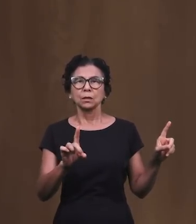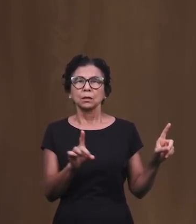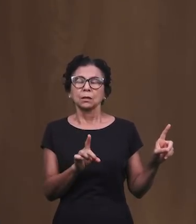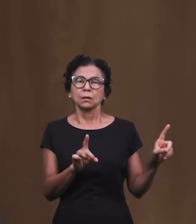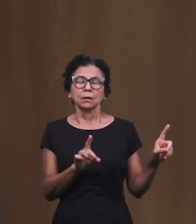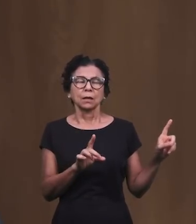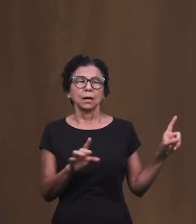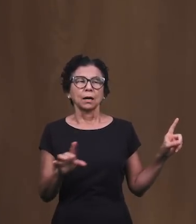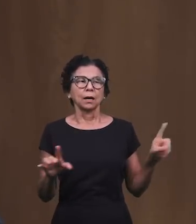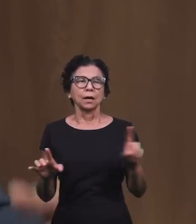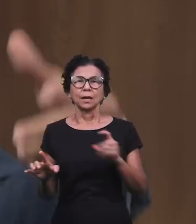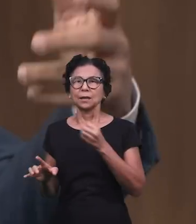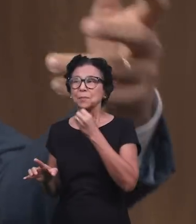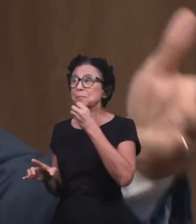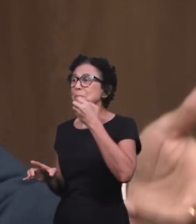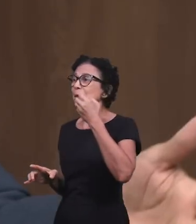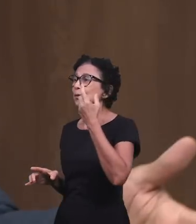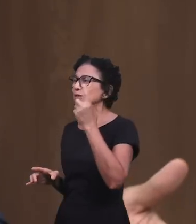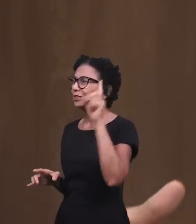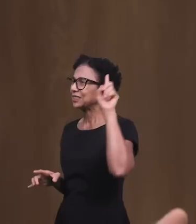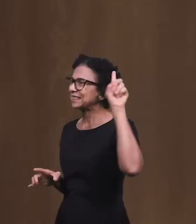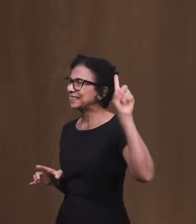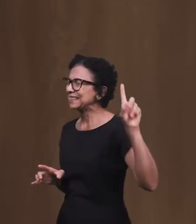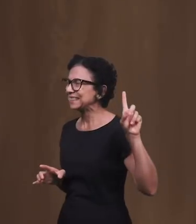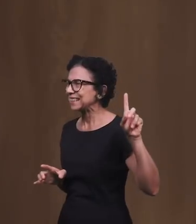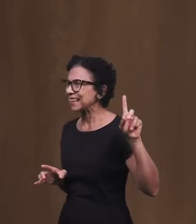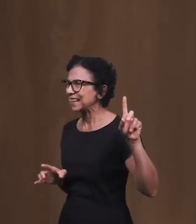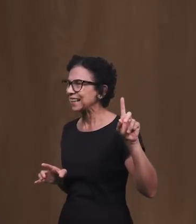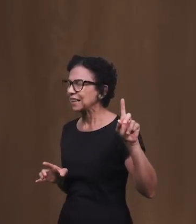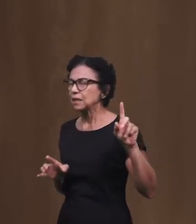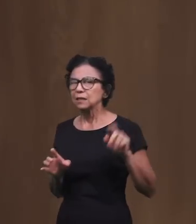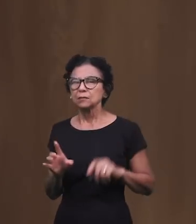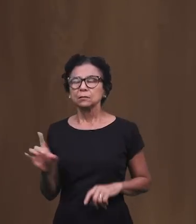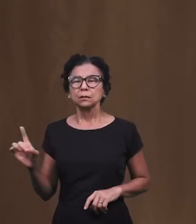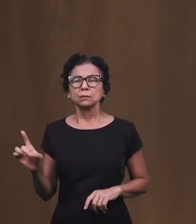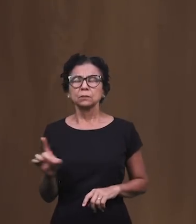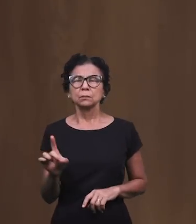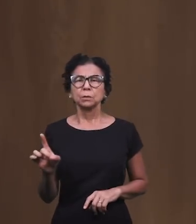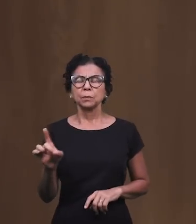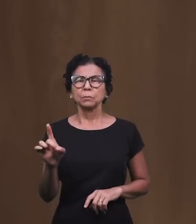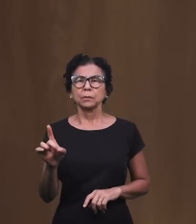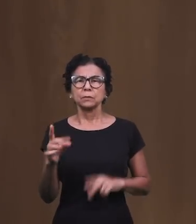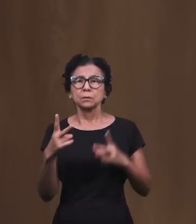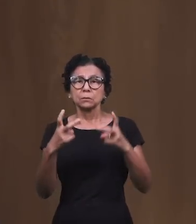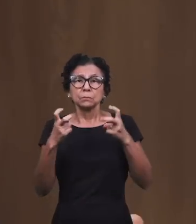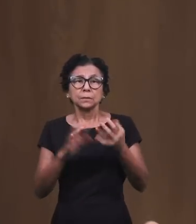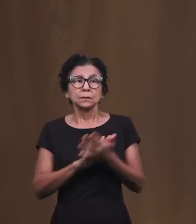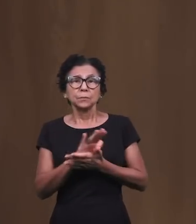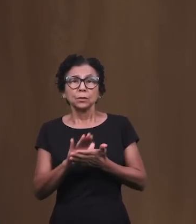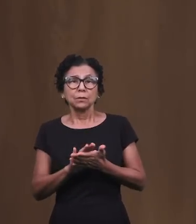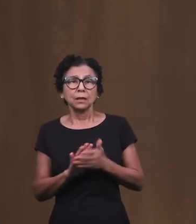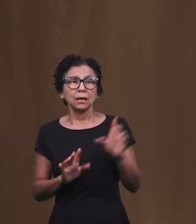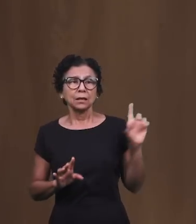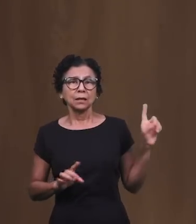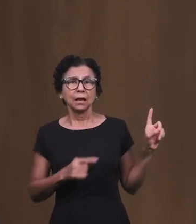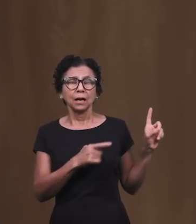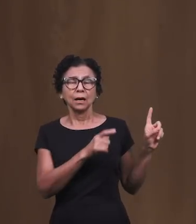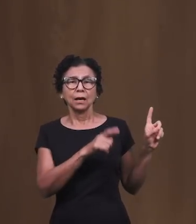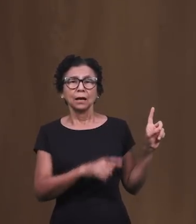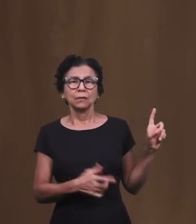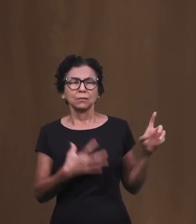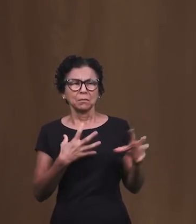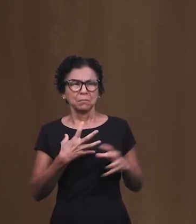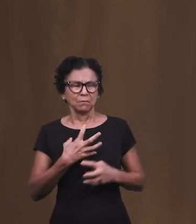percebeu, a pessoa fica magoada, você nem sabe que isso aconteceu. Então a mágoa faz parte da vida, mas nós temos que